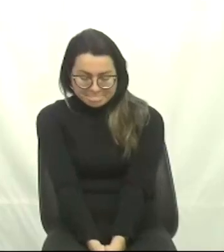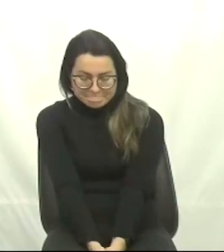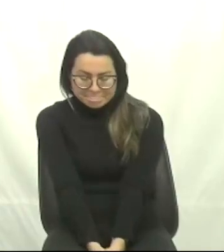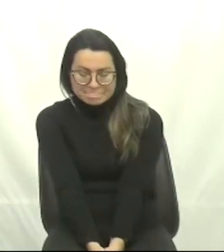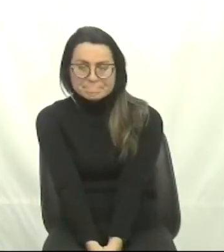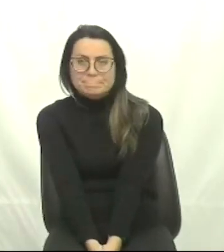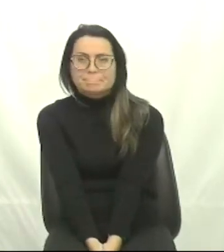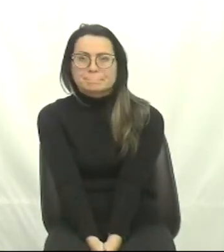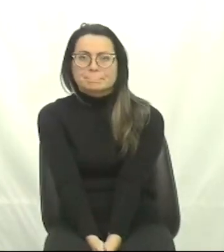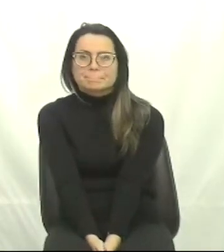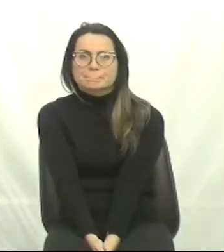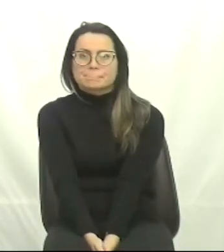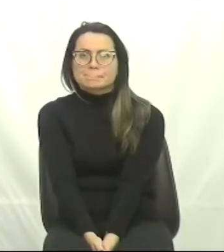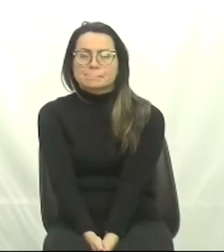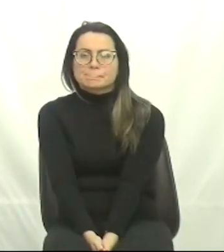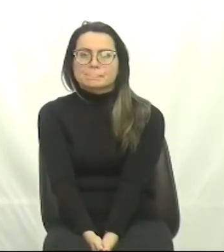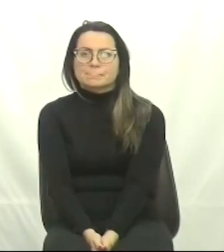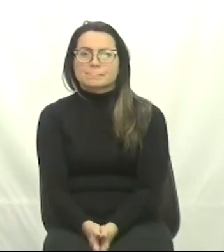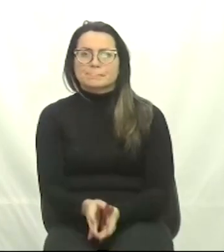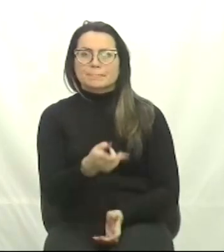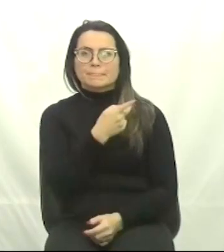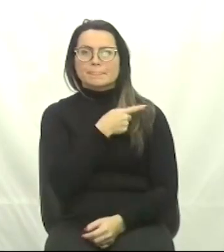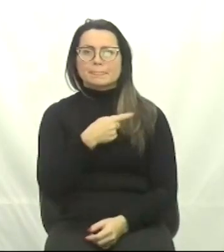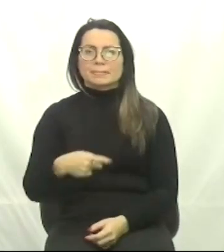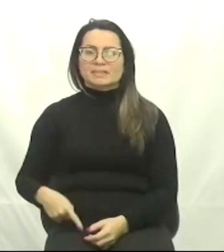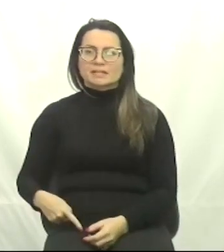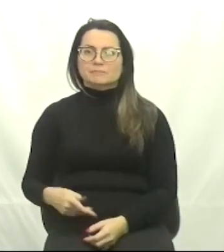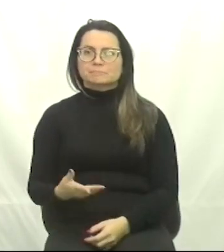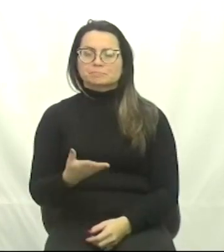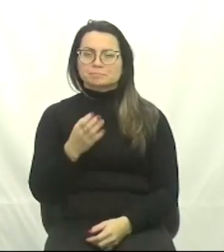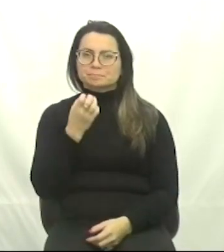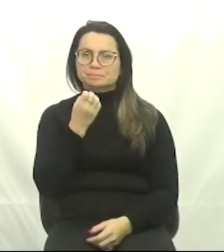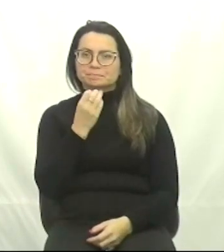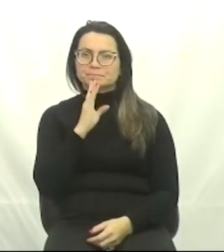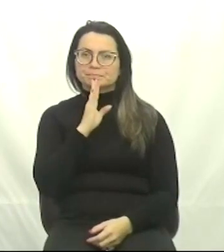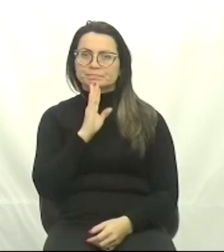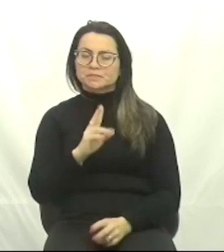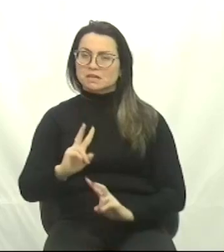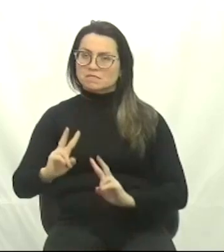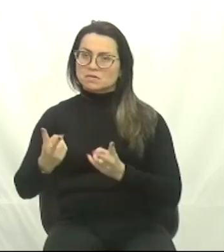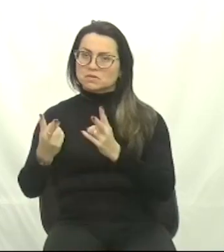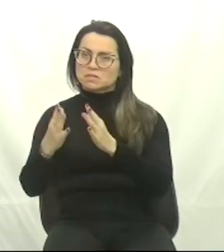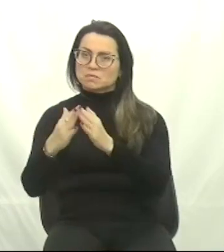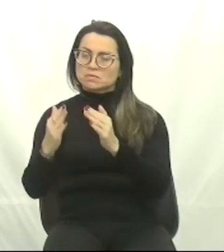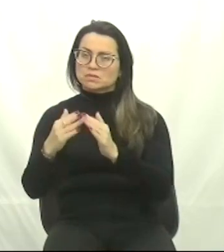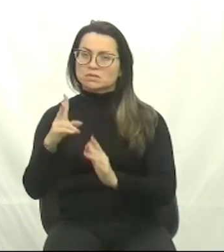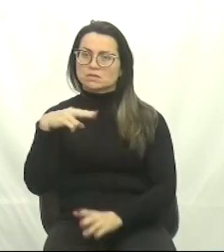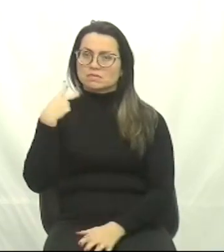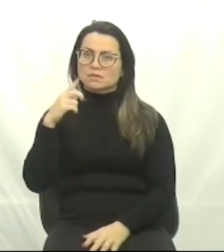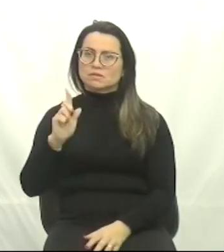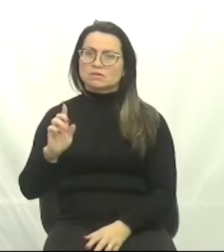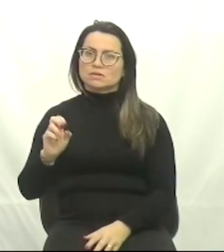Senhor presidente, nobres colegas, boa tarde. Valorizar o requerimento da vereadora Giovana.